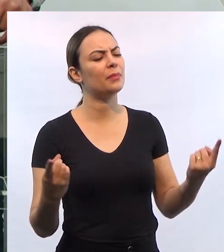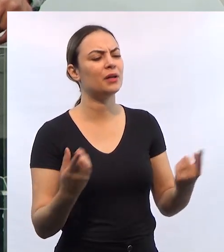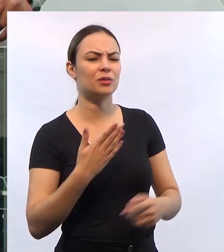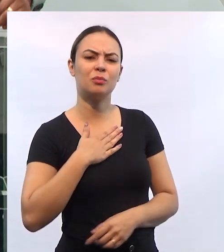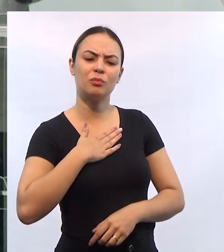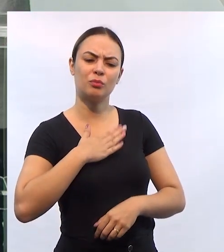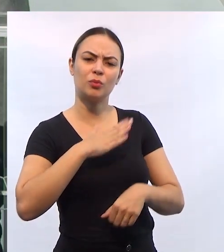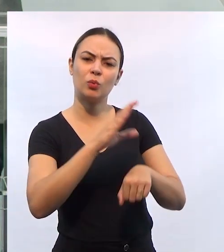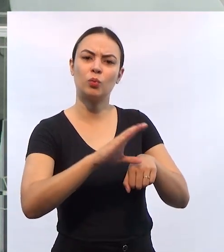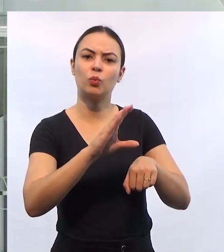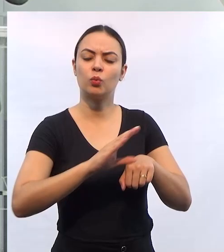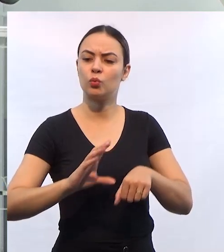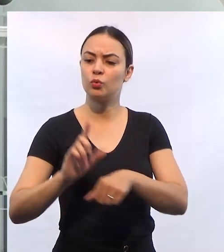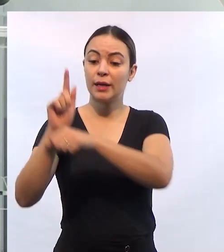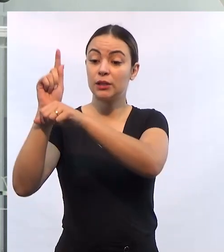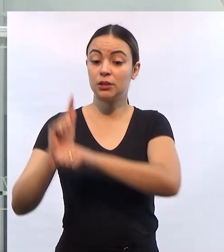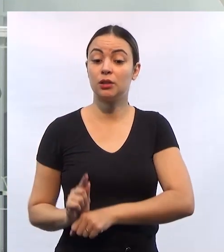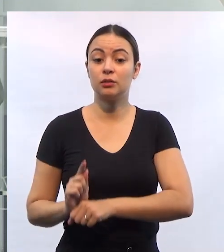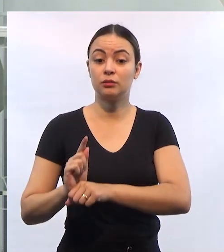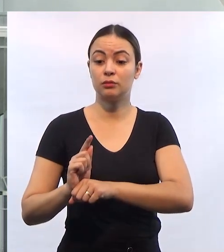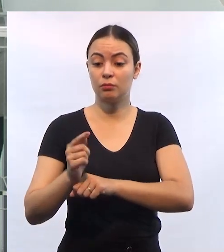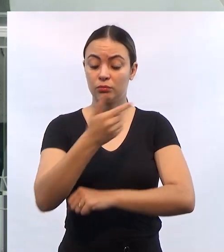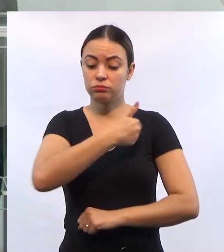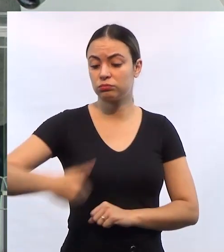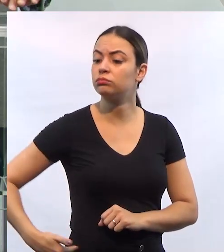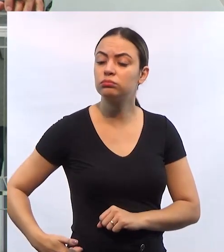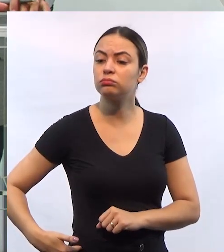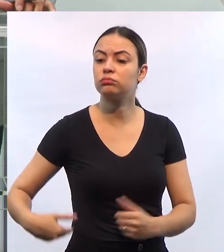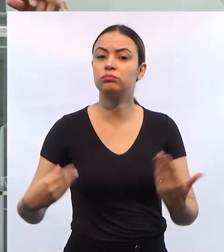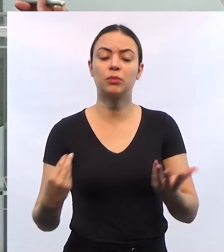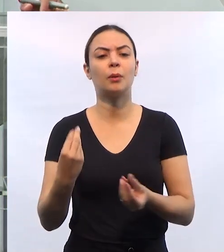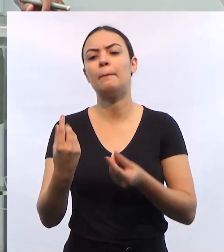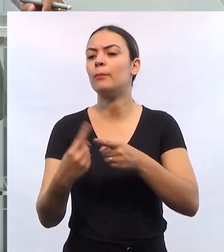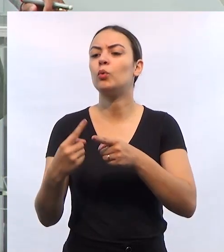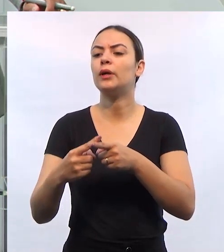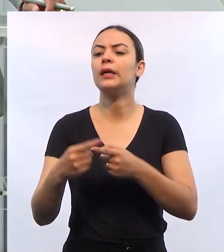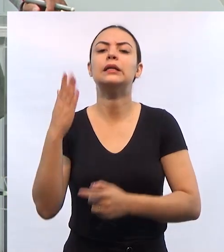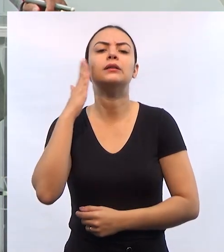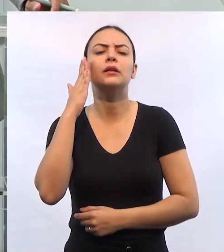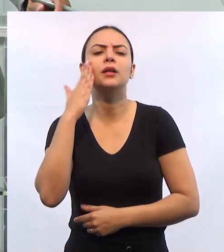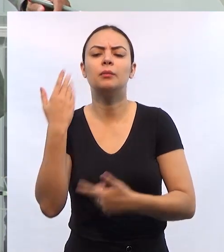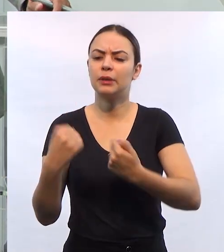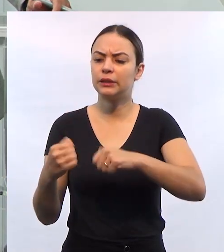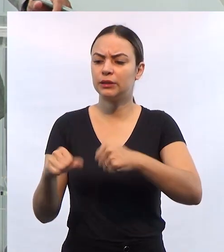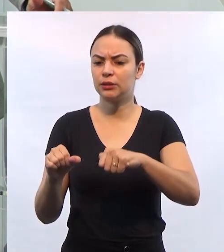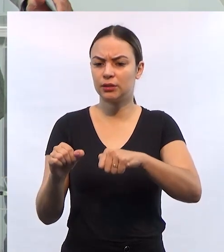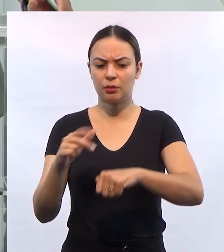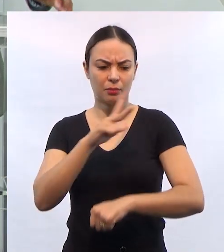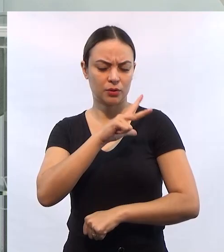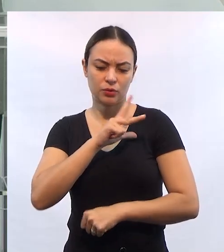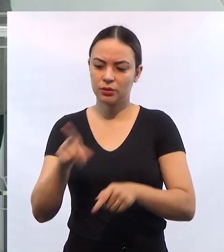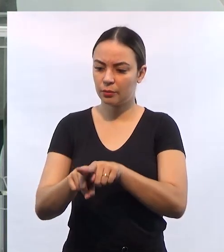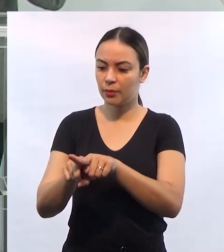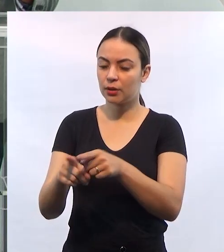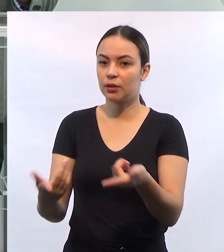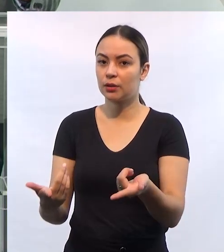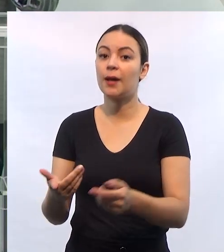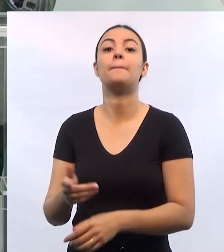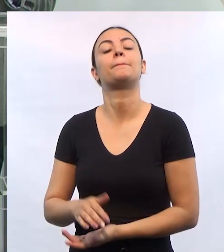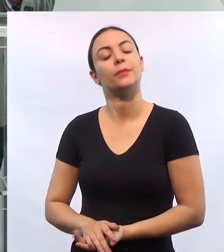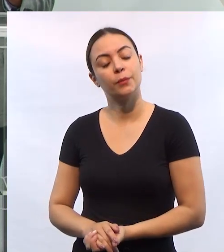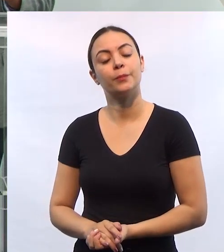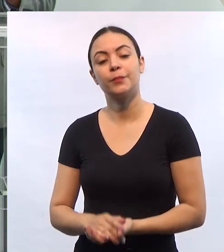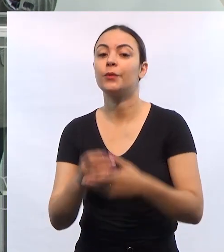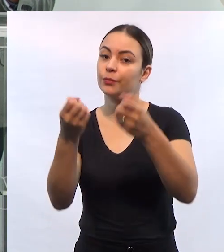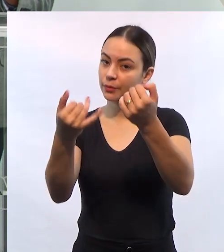tenho que entender a privada? Olha, eu vou falar isso, a mesma coisa que eu falei para você lá na unidade 1 e lá na apresentação também.